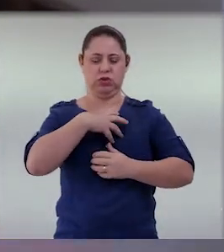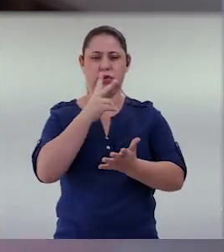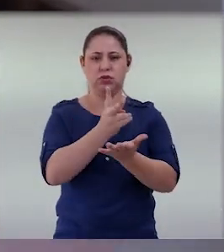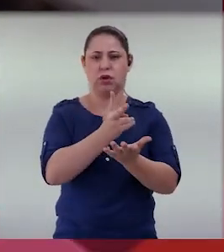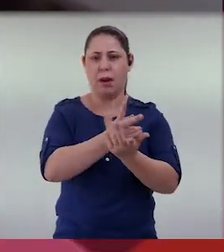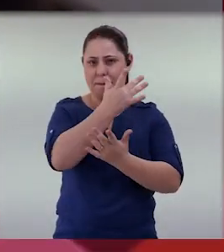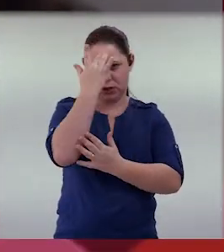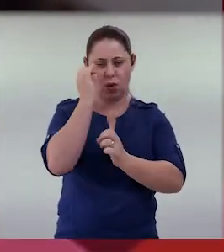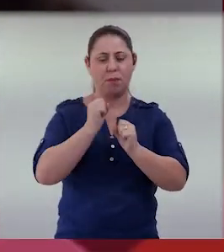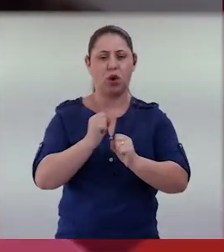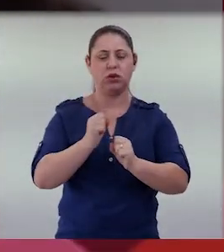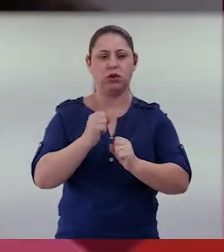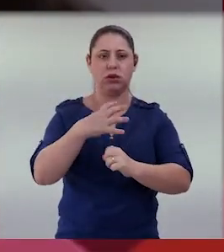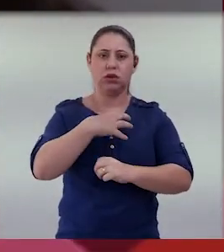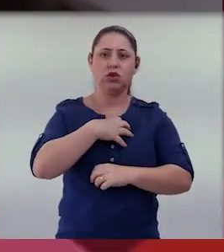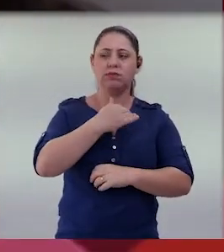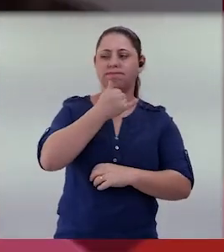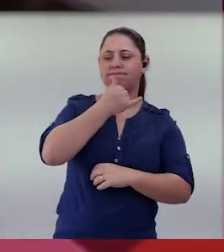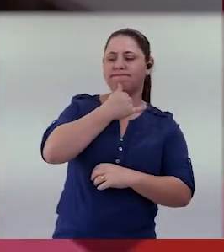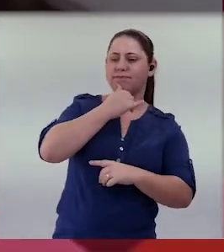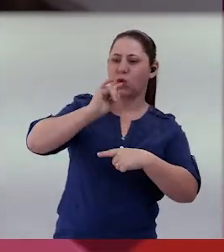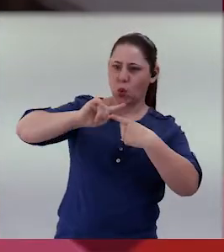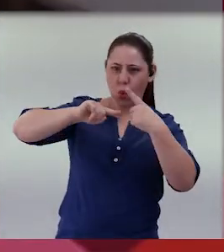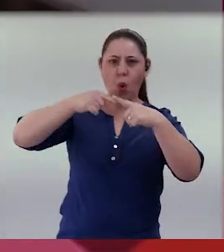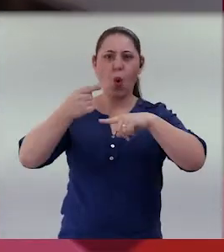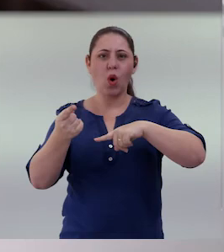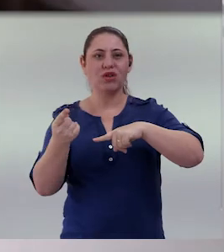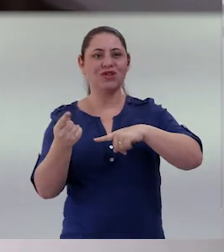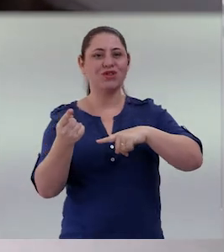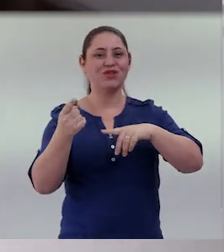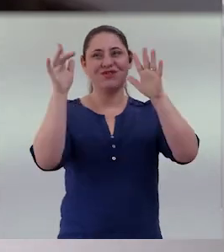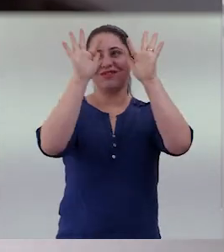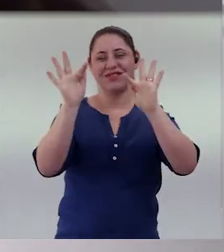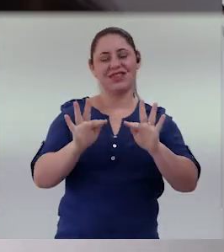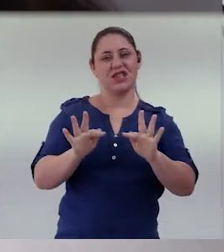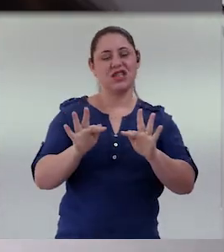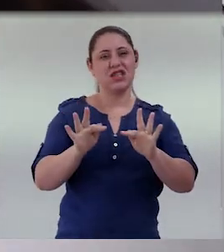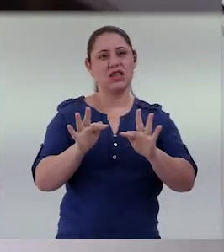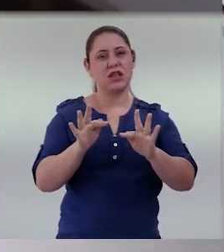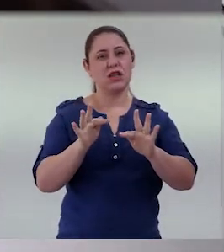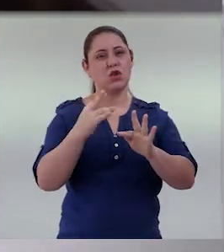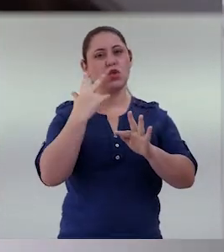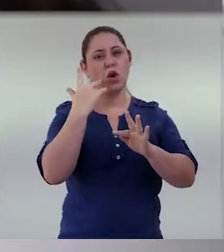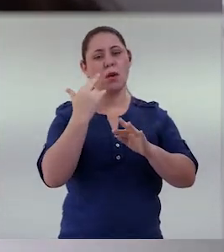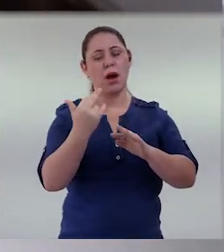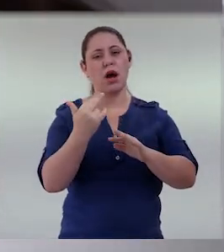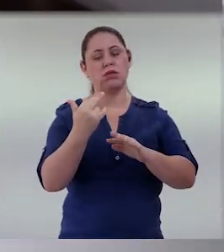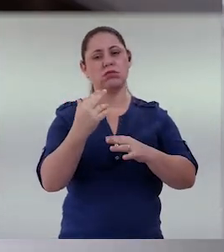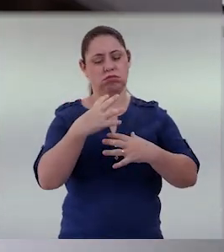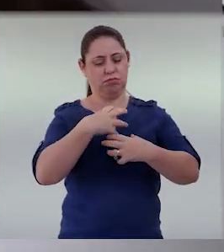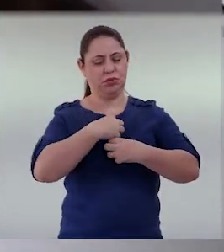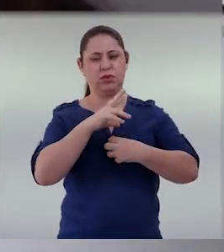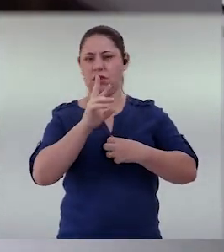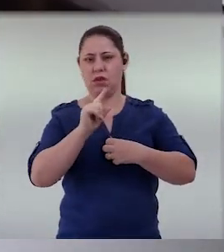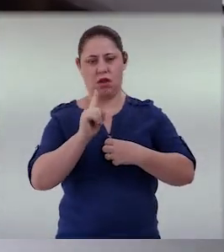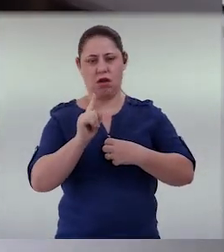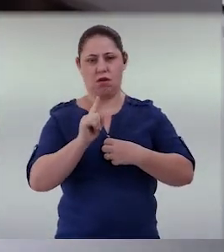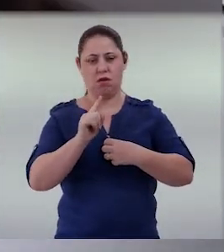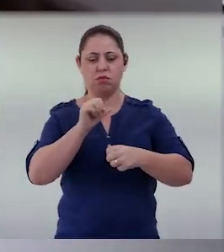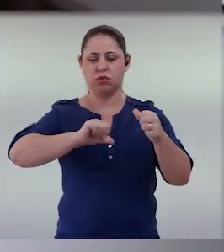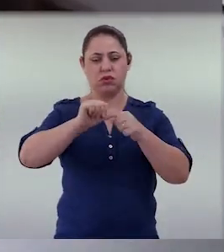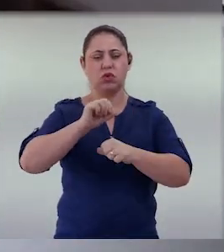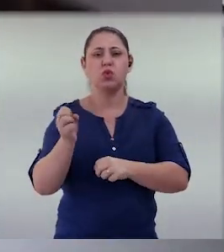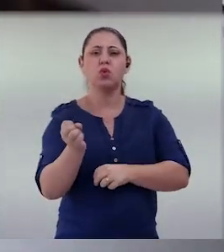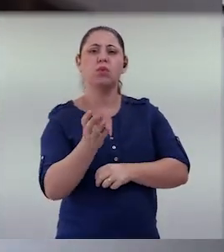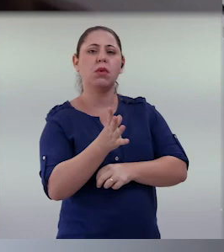um quadro contínuo. A pessoa, ela pode se sentir triste num dia, no outro dia voltar ao normal. Isso não é um quadro de depressão, pode